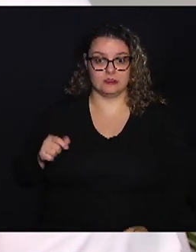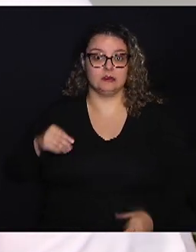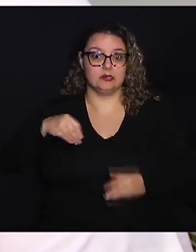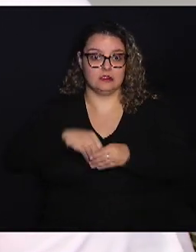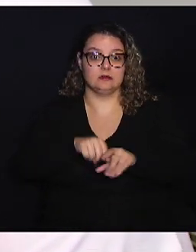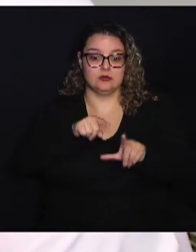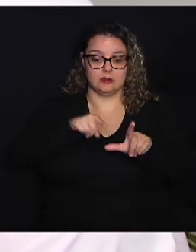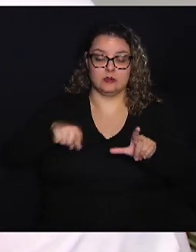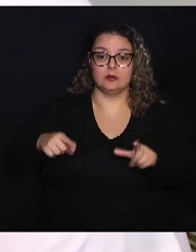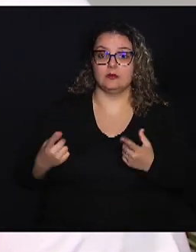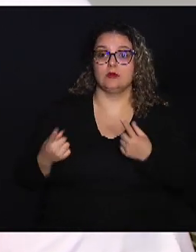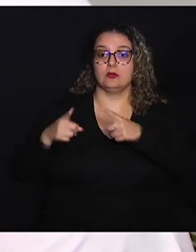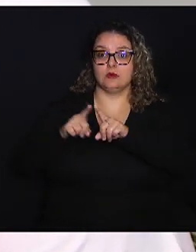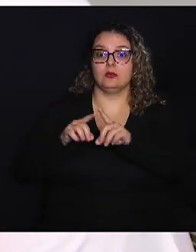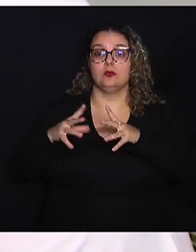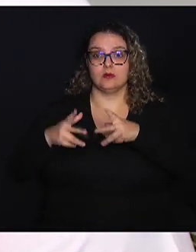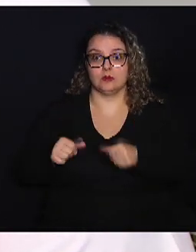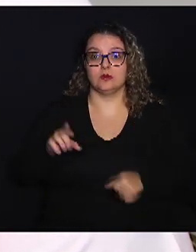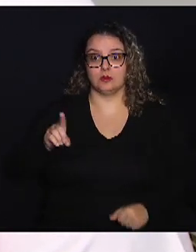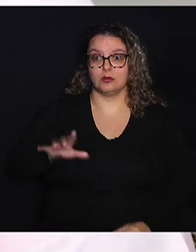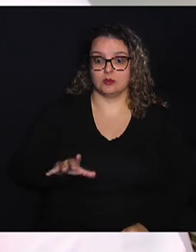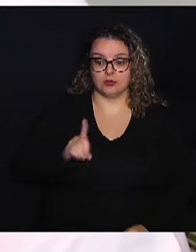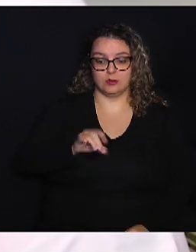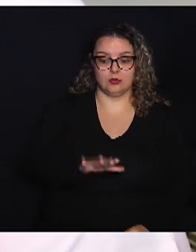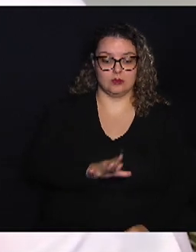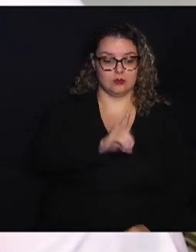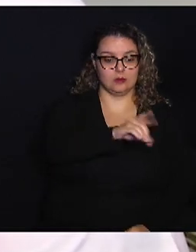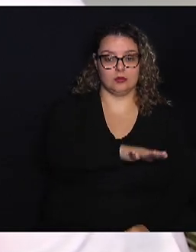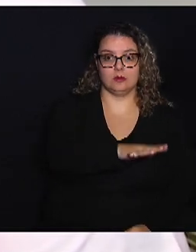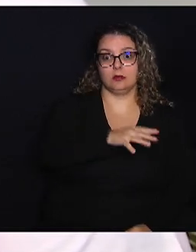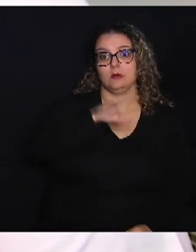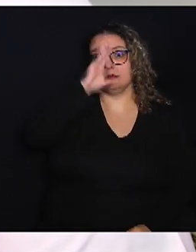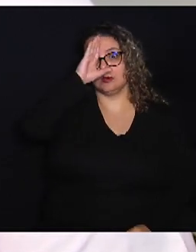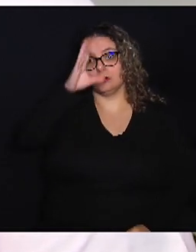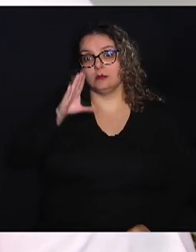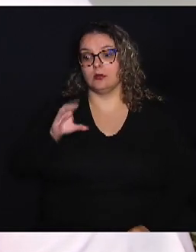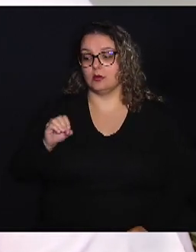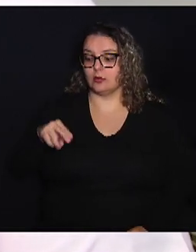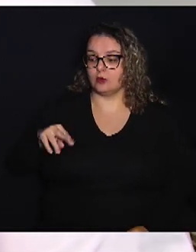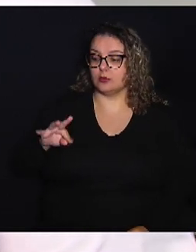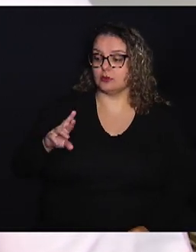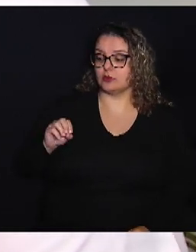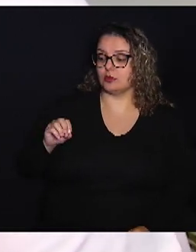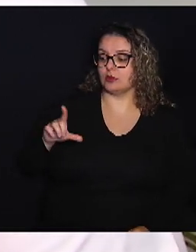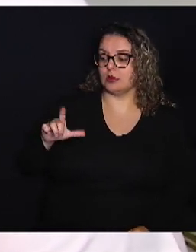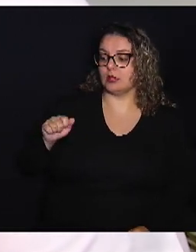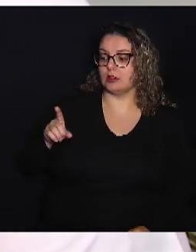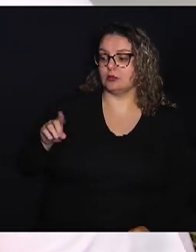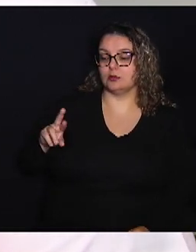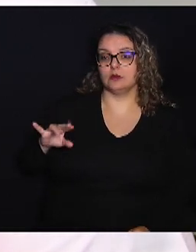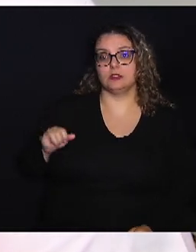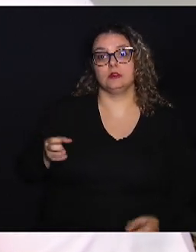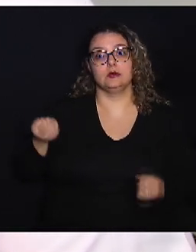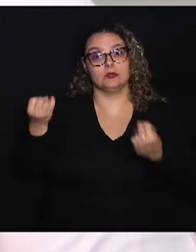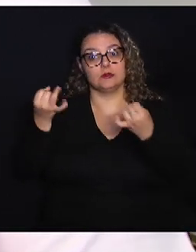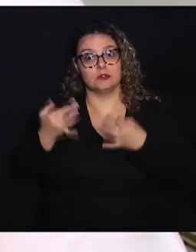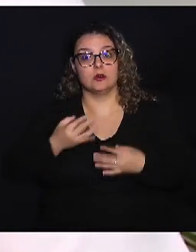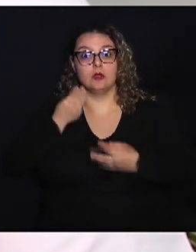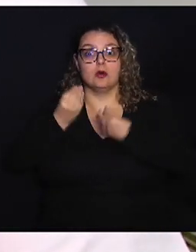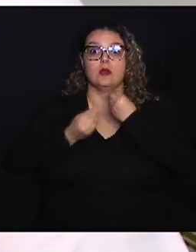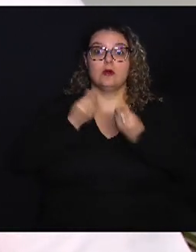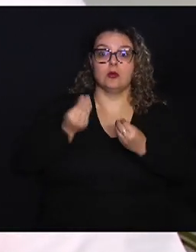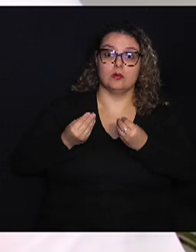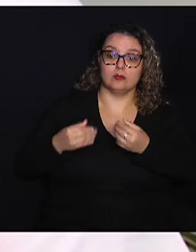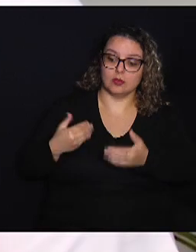uma grande parceria com todos os diretores da casa, principalmente com a Controladoria, que nos instruíram como